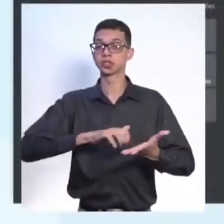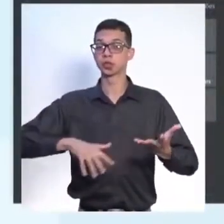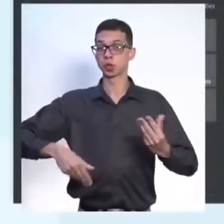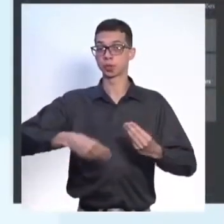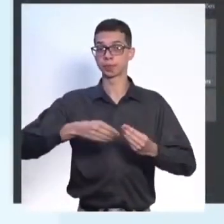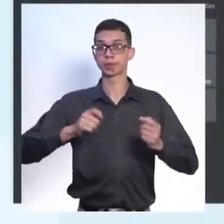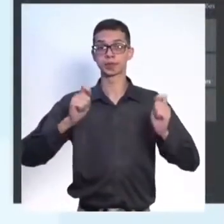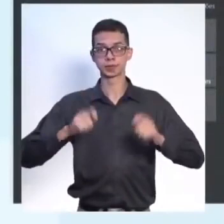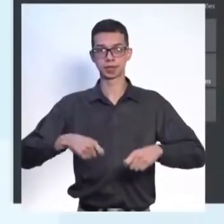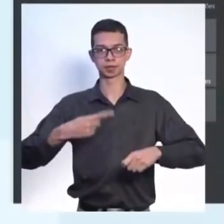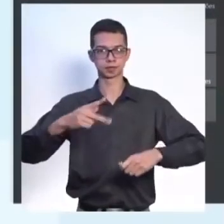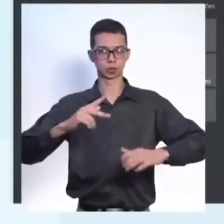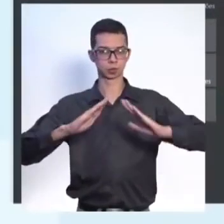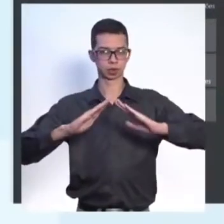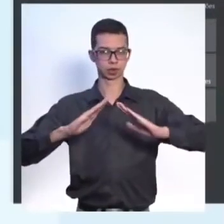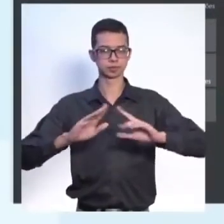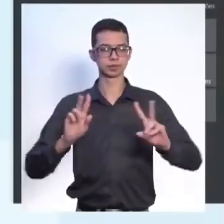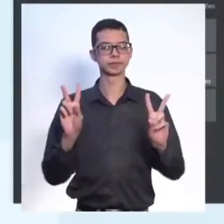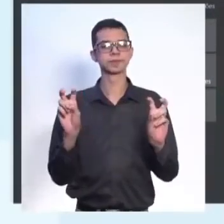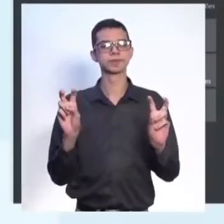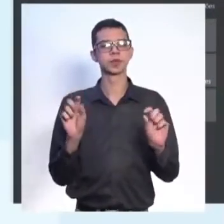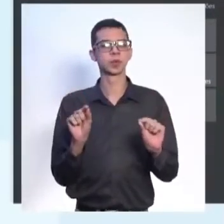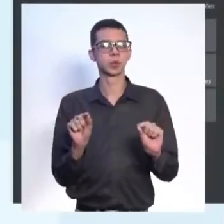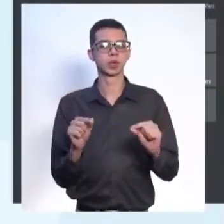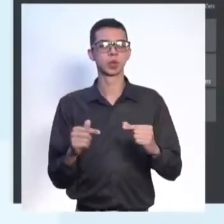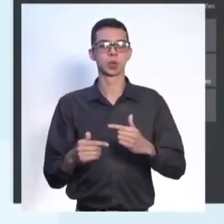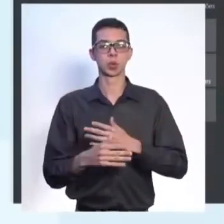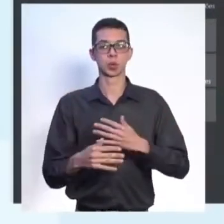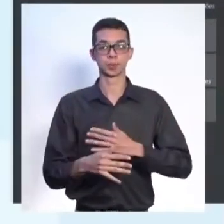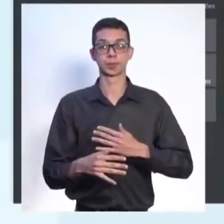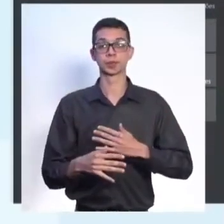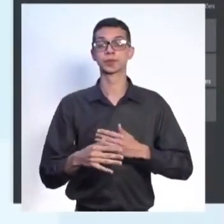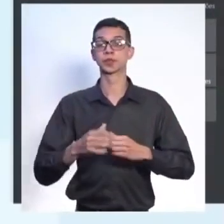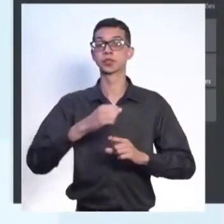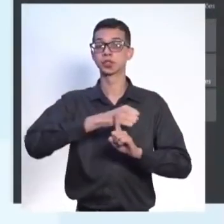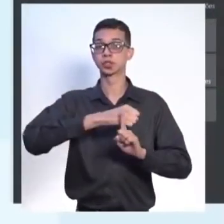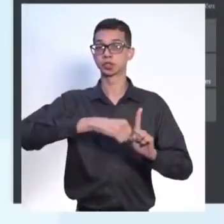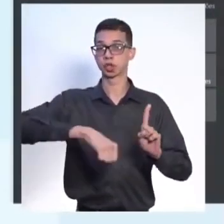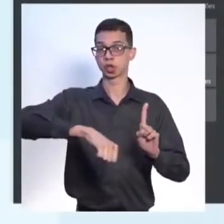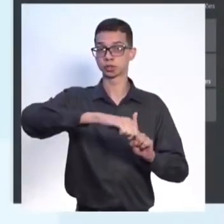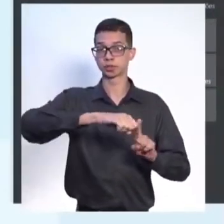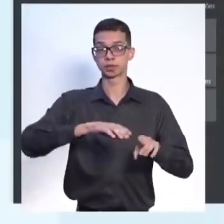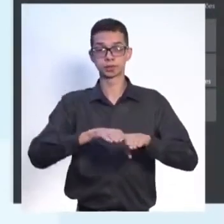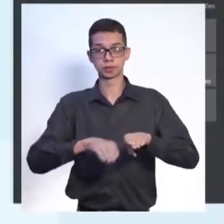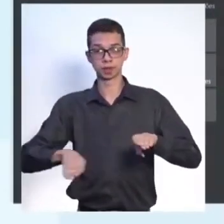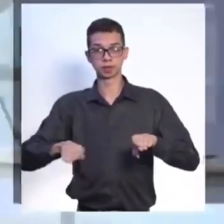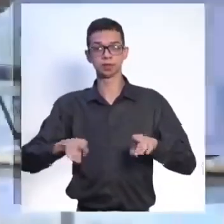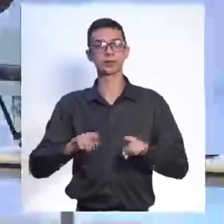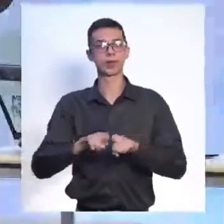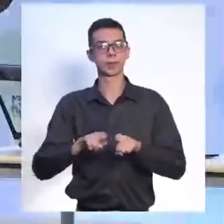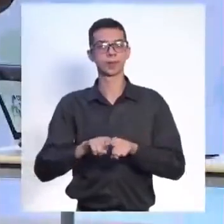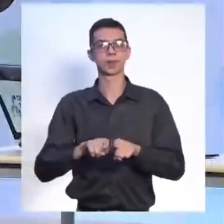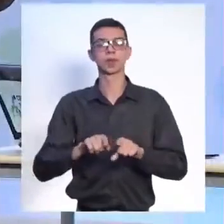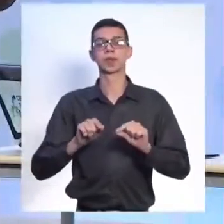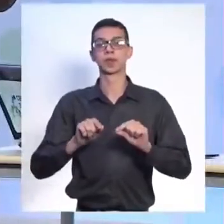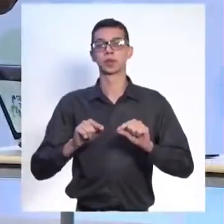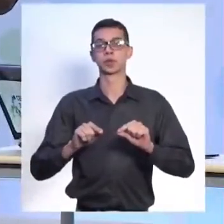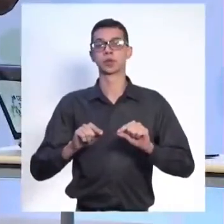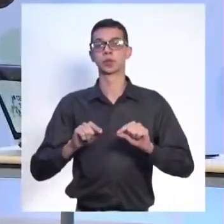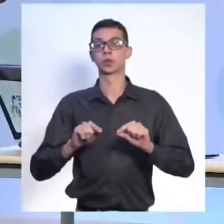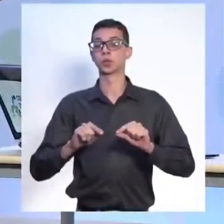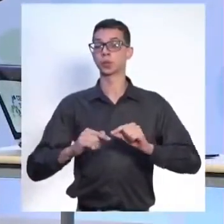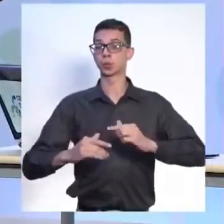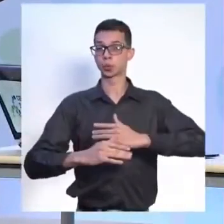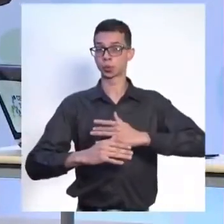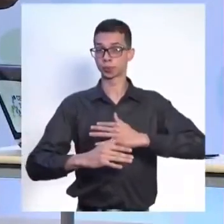complementares para casa, temas: urbanização e desigualdade social no Brasil, urbanização e arquitetura europeia no